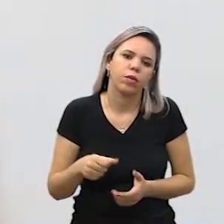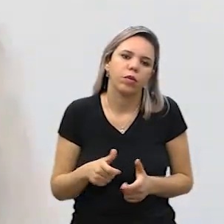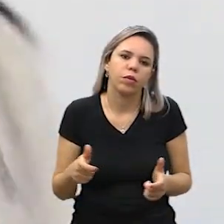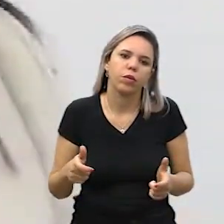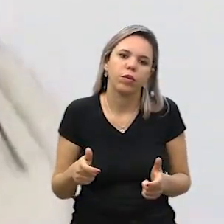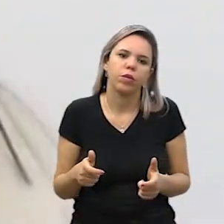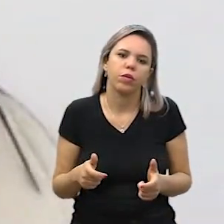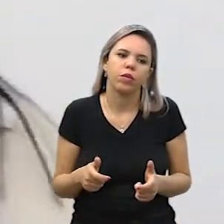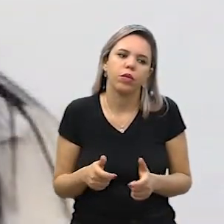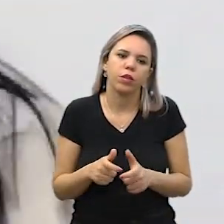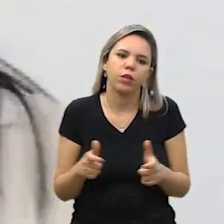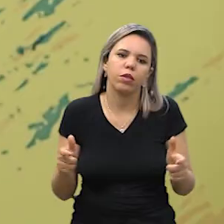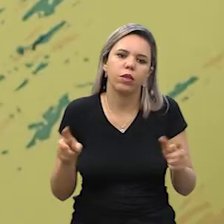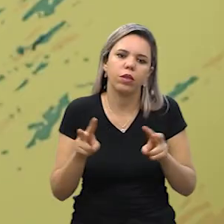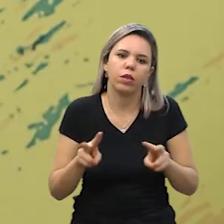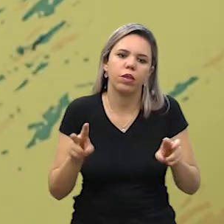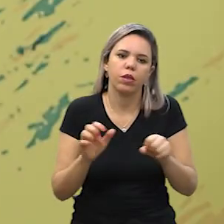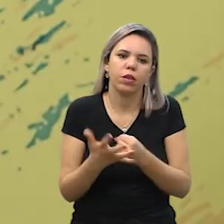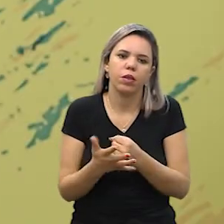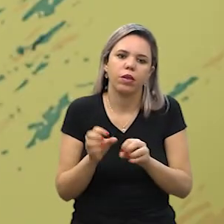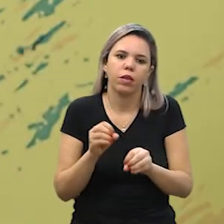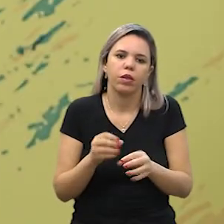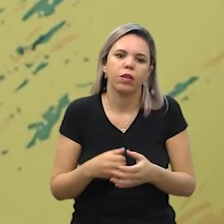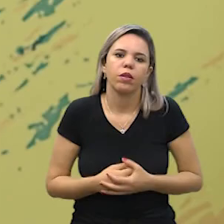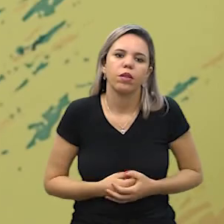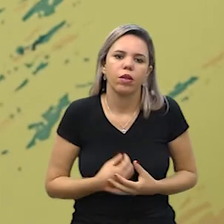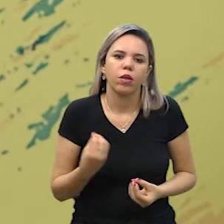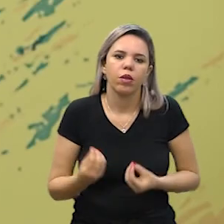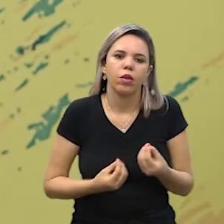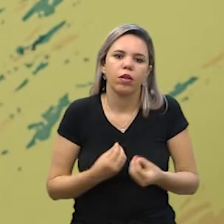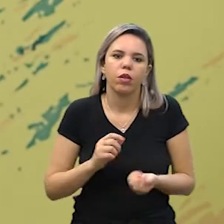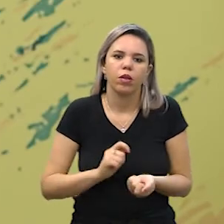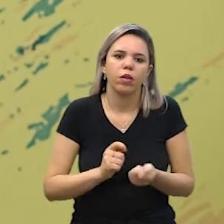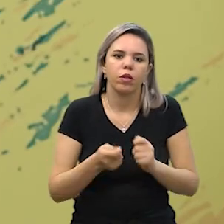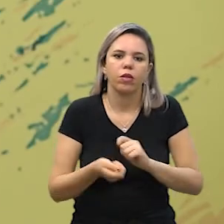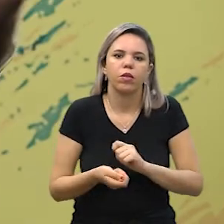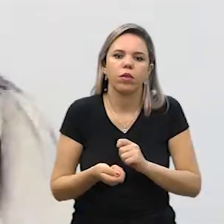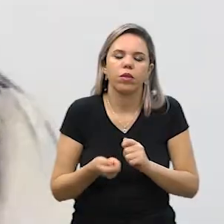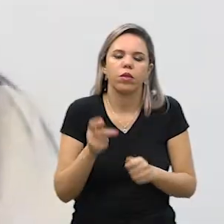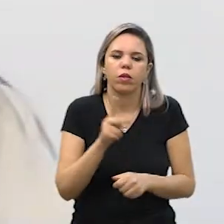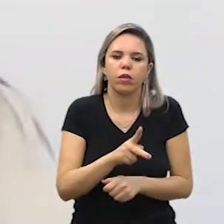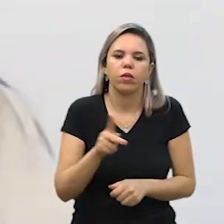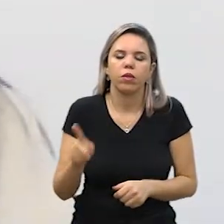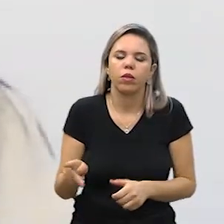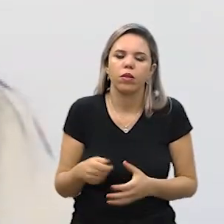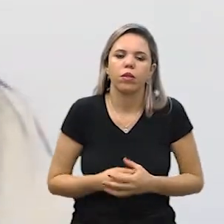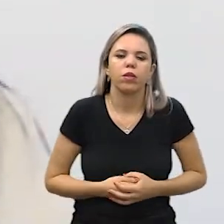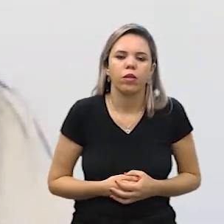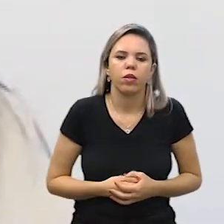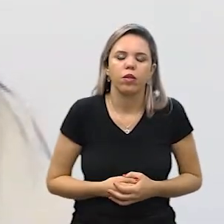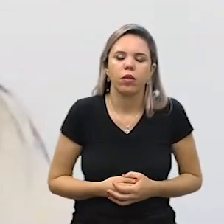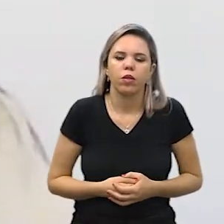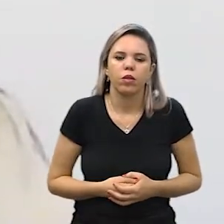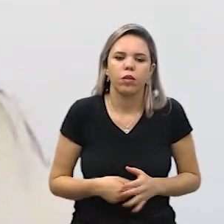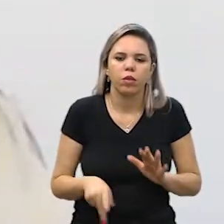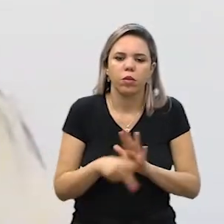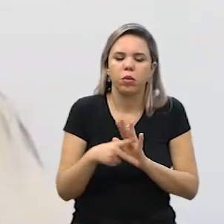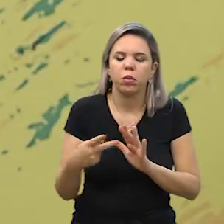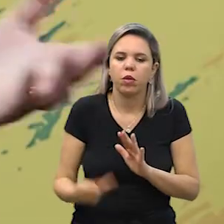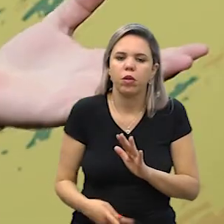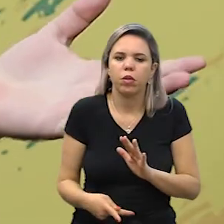Talvez desafio. O maior deles nessa pandemia para a educação, né? Como se adaptar, tantos professores, enfim, os